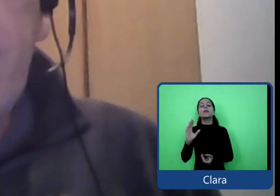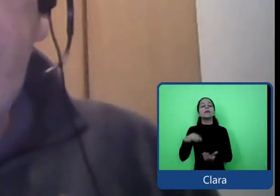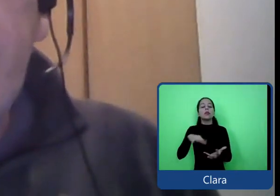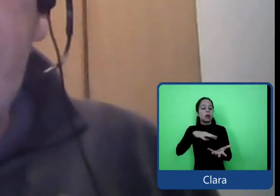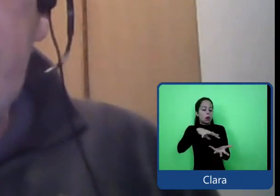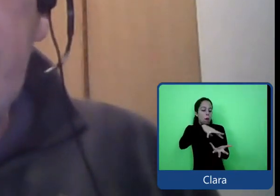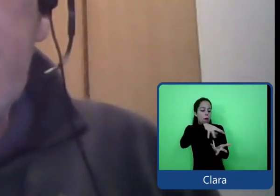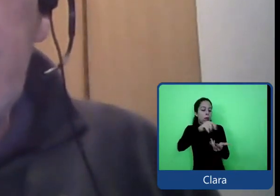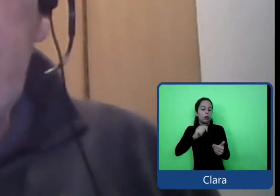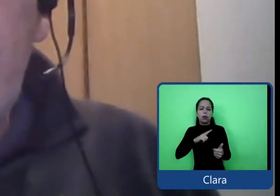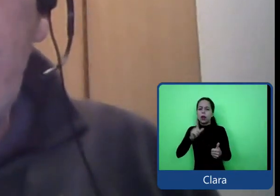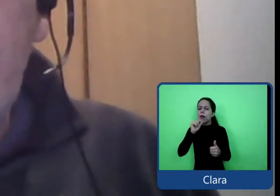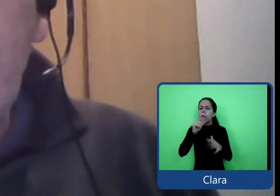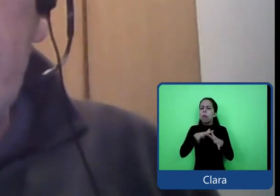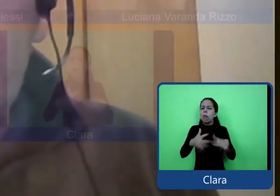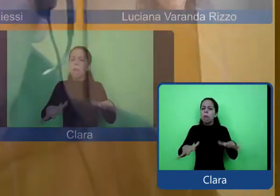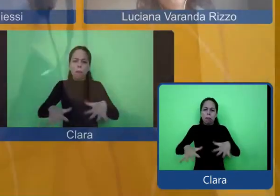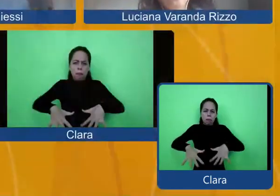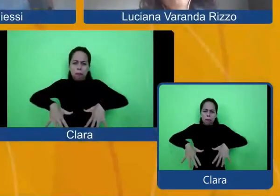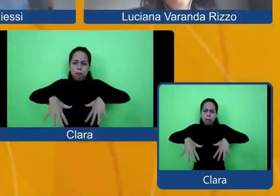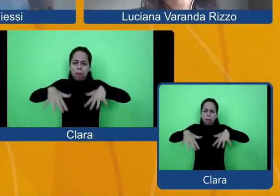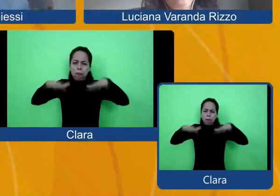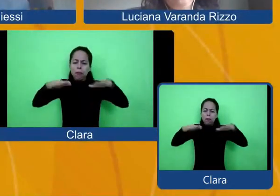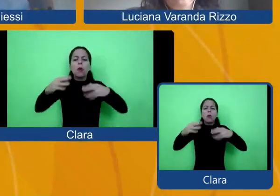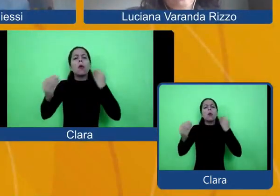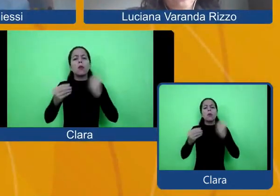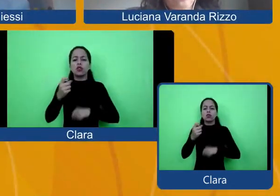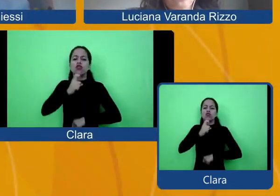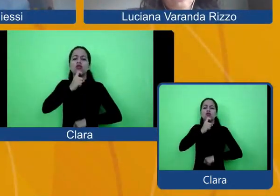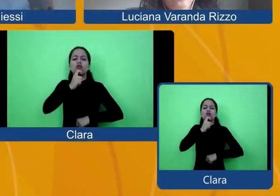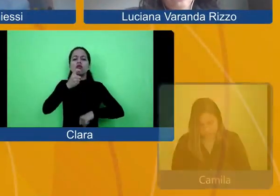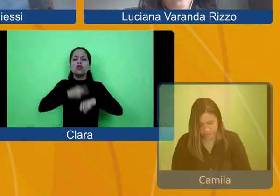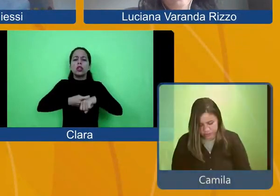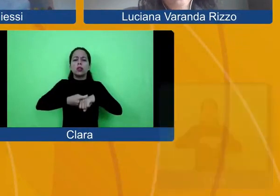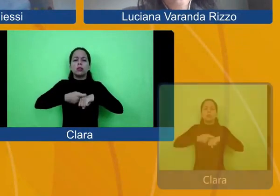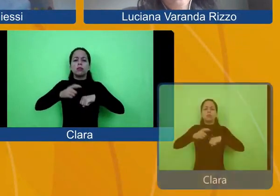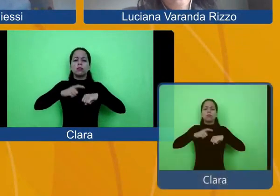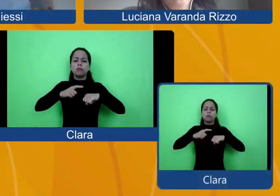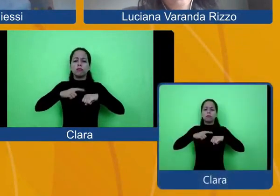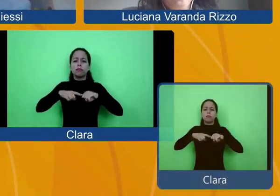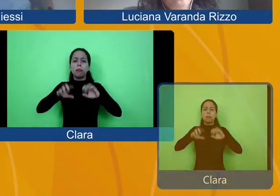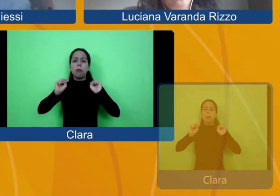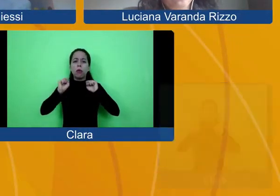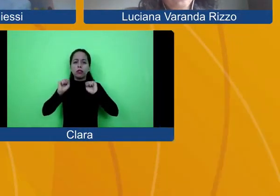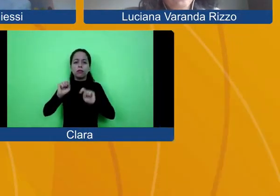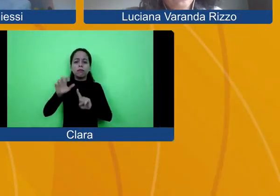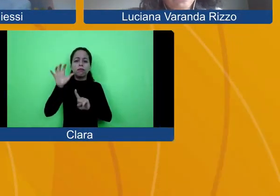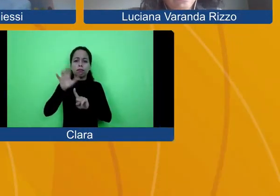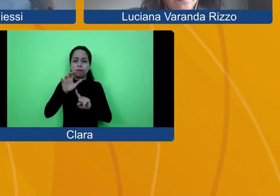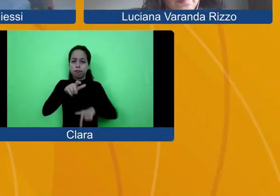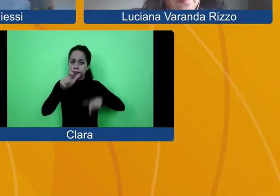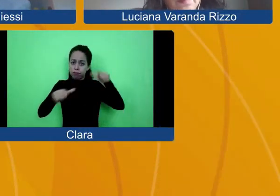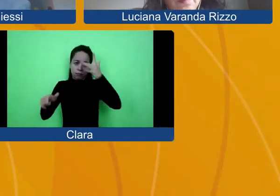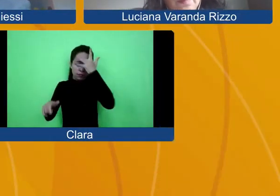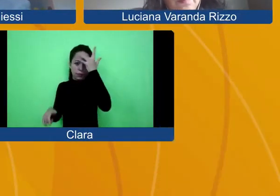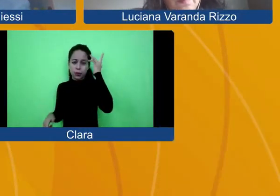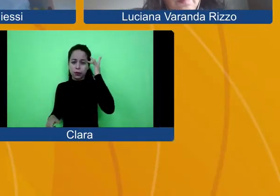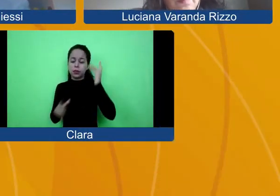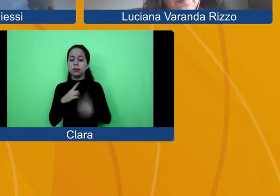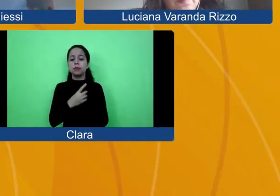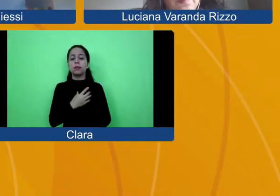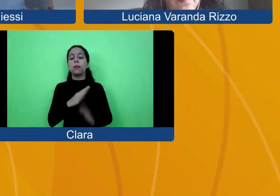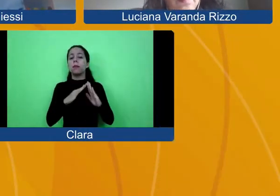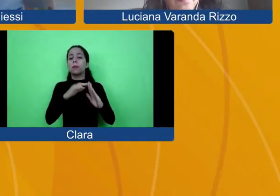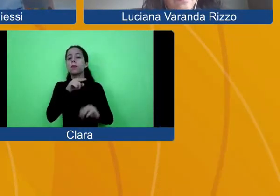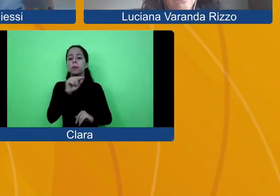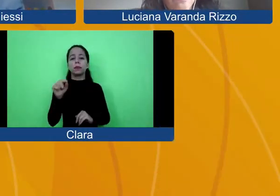E se essa expansão de gelo é maior na parte da Antártica, pode influenciar as populações de seres vivos que lá habitam. A Gabriela pergunta qual é o impacto da